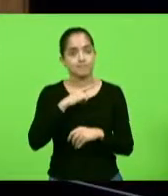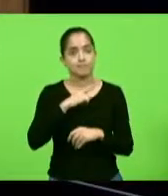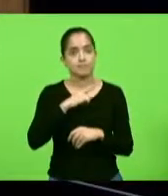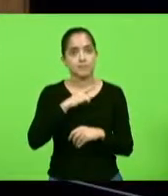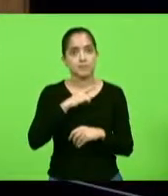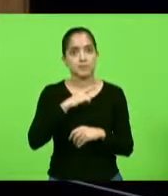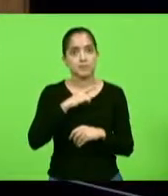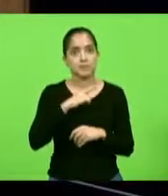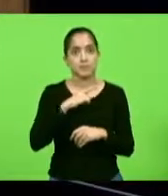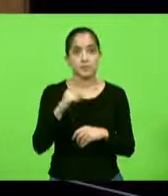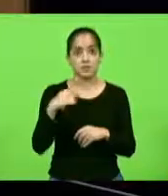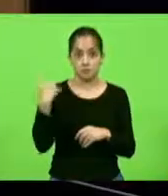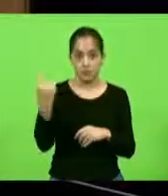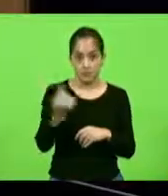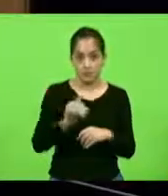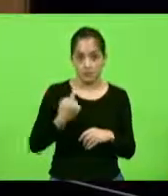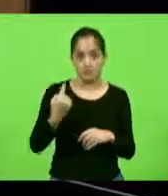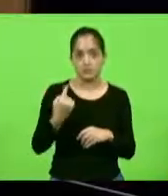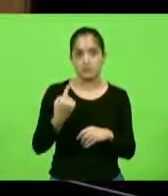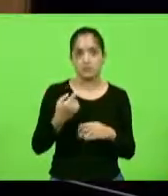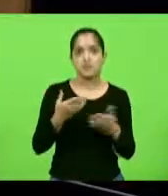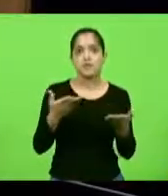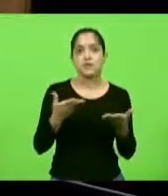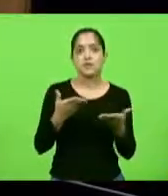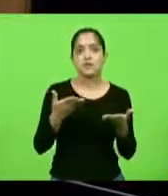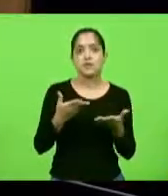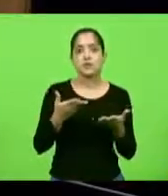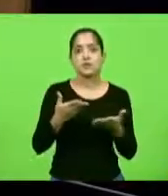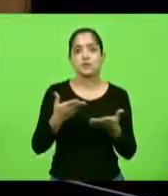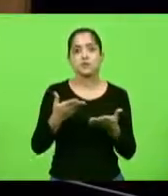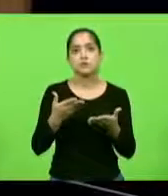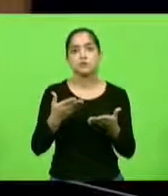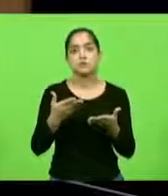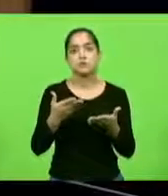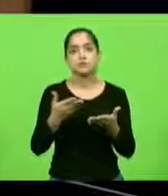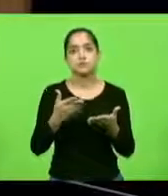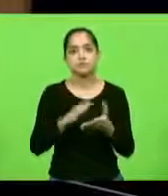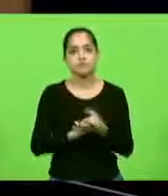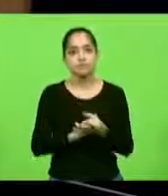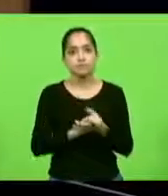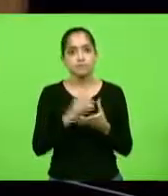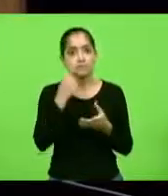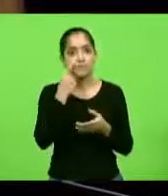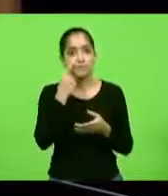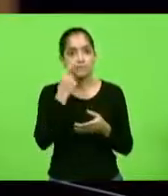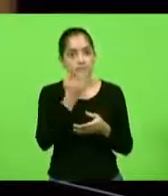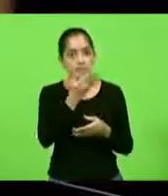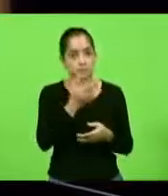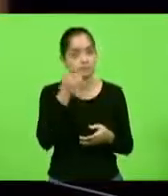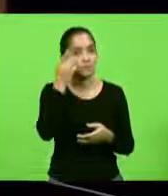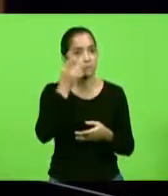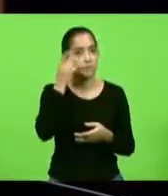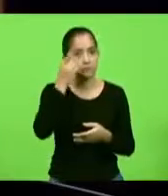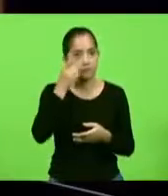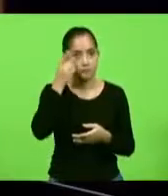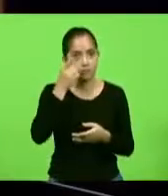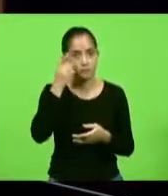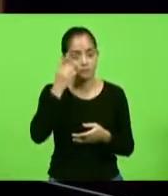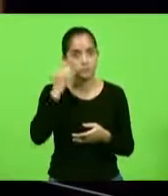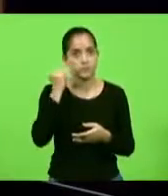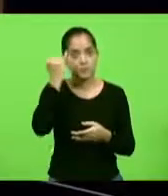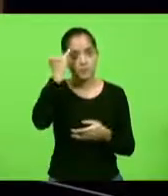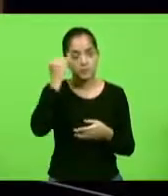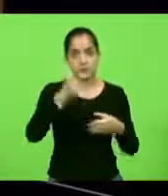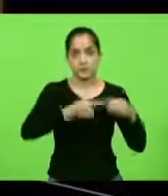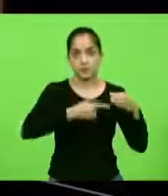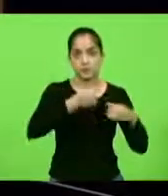tanto nós, e hoje eu tive a oportunidade de presenciar, juntamente com o deputado Jaime Otto, que é o presidente da